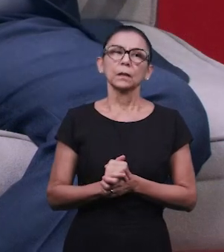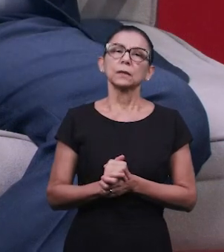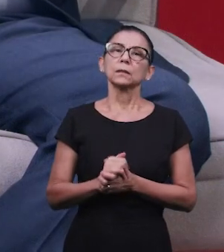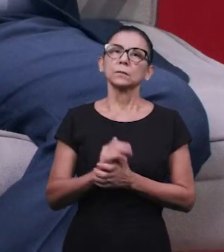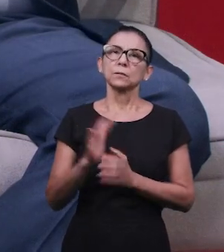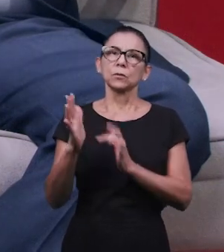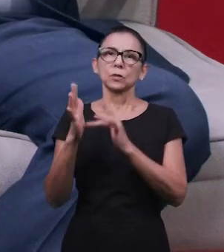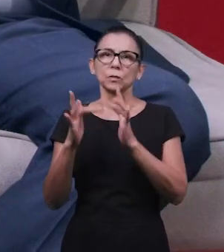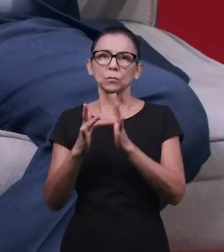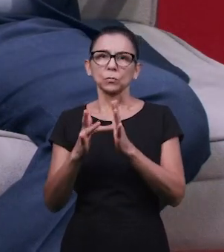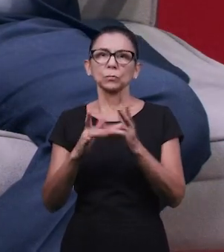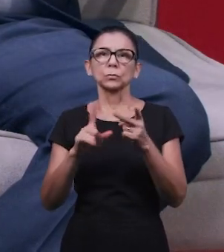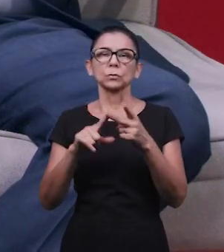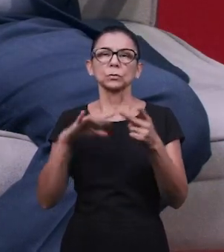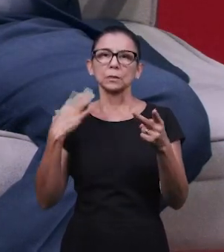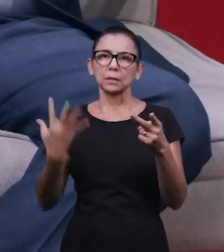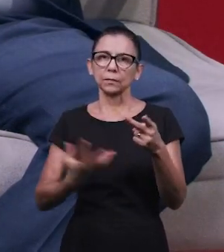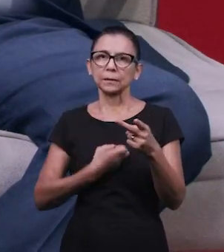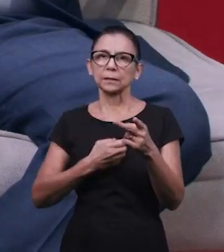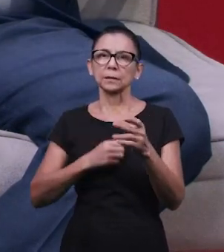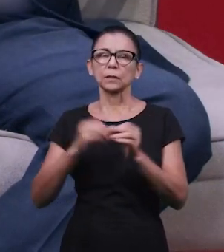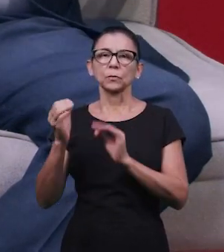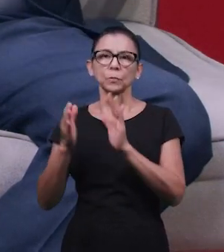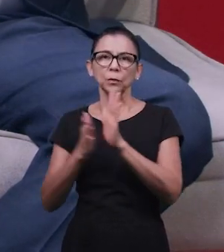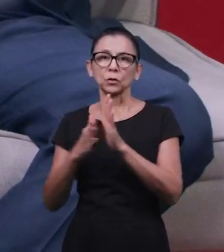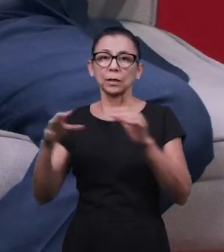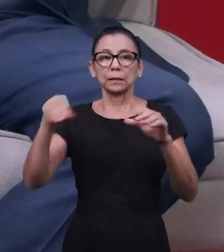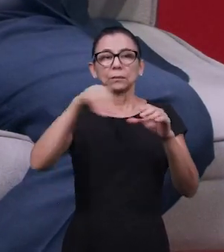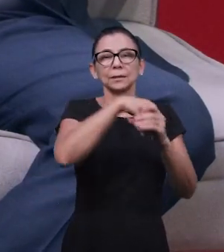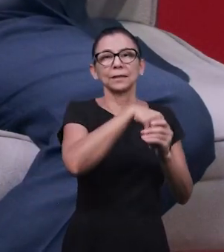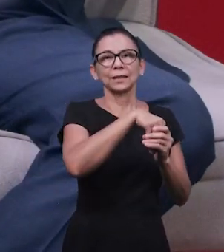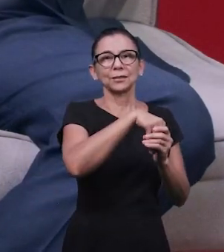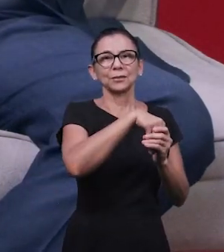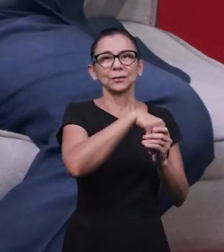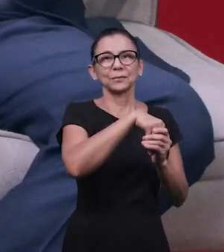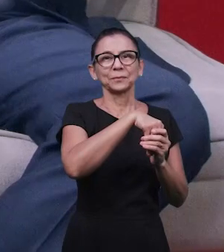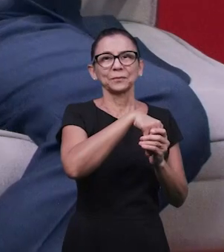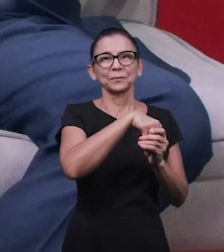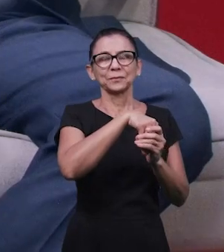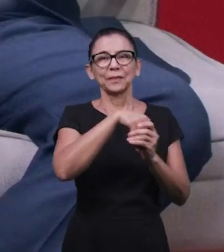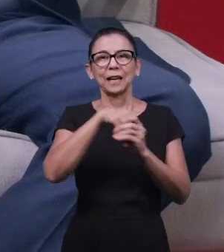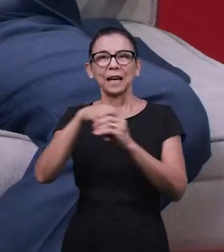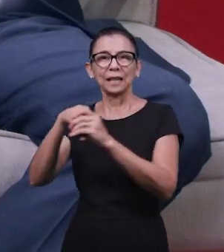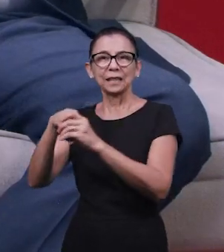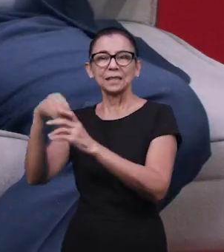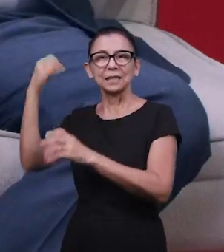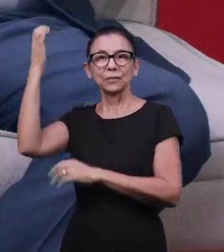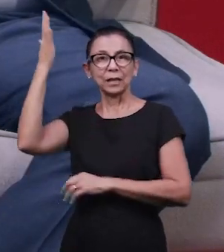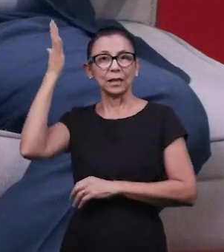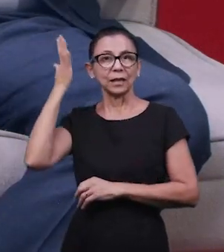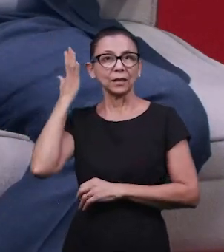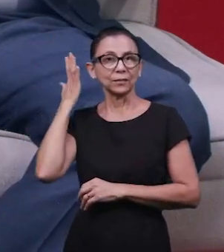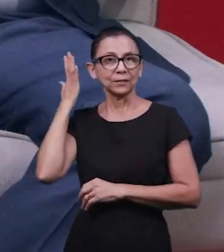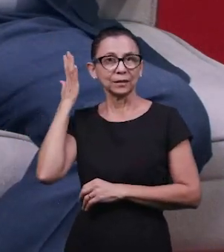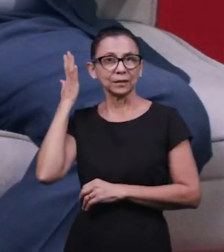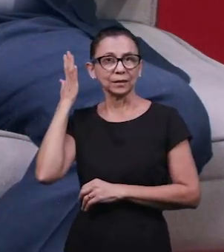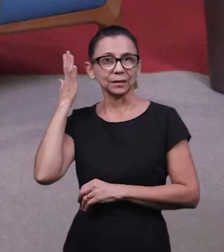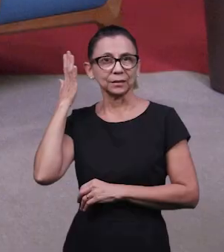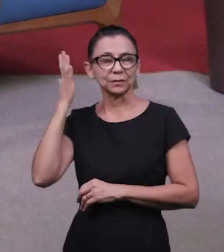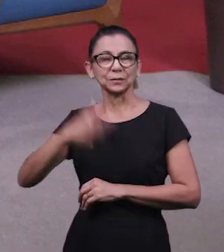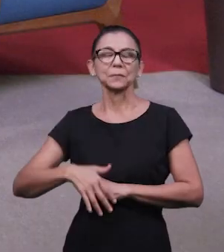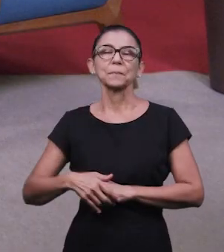Deus, nós podemos tê-la como um conjunto profético. No Velho Testamento, inclusive o